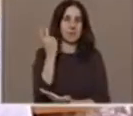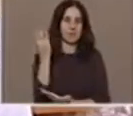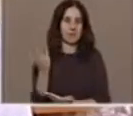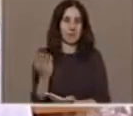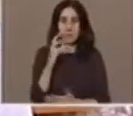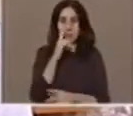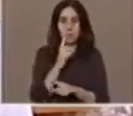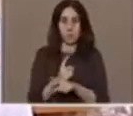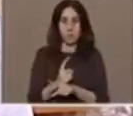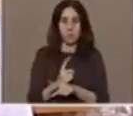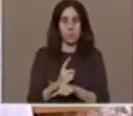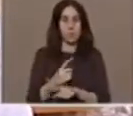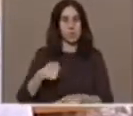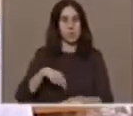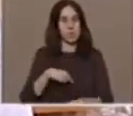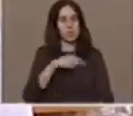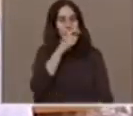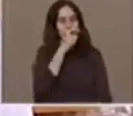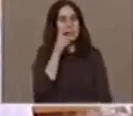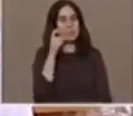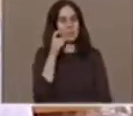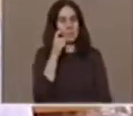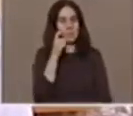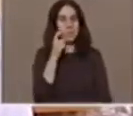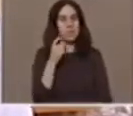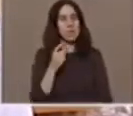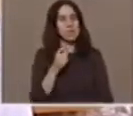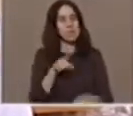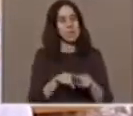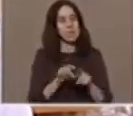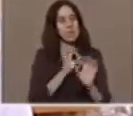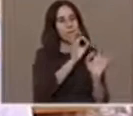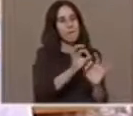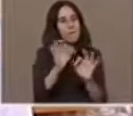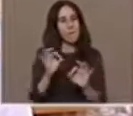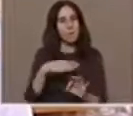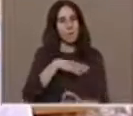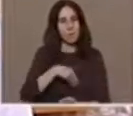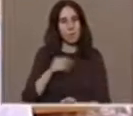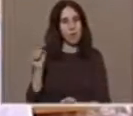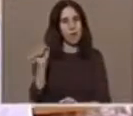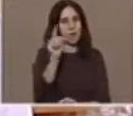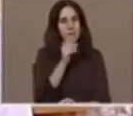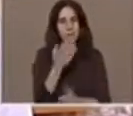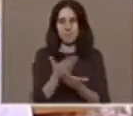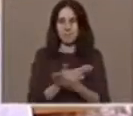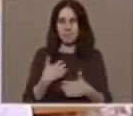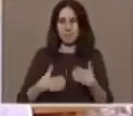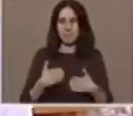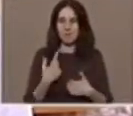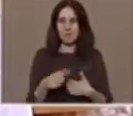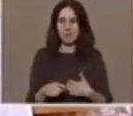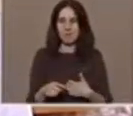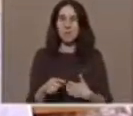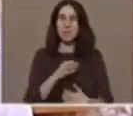e, ao mesmo tempo, de nos comprometermos em servir os irmãos que neste mundo procuram pão.